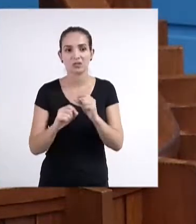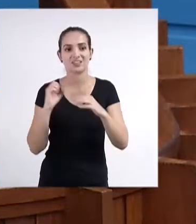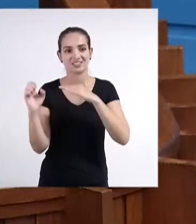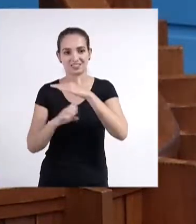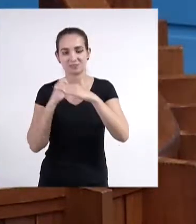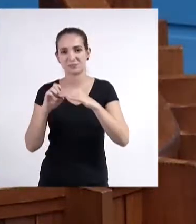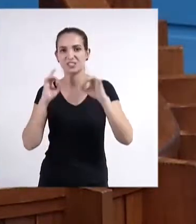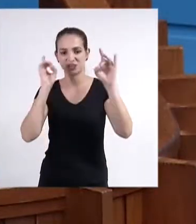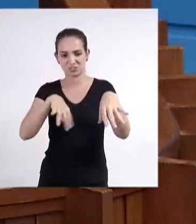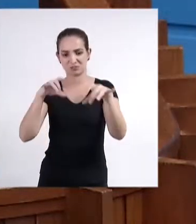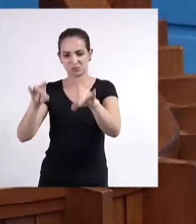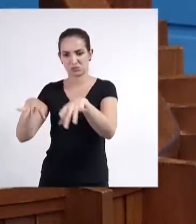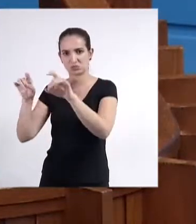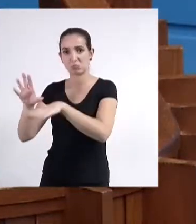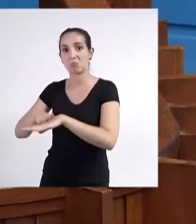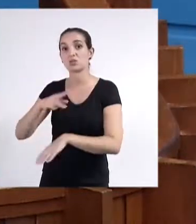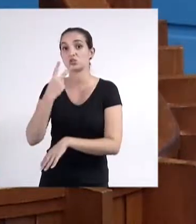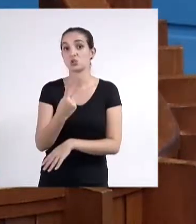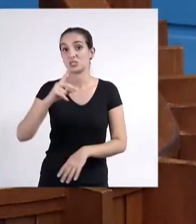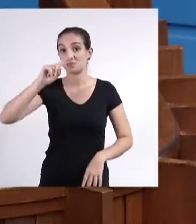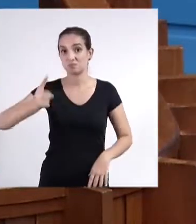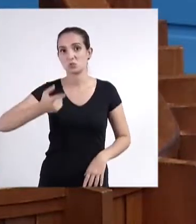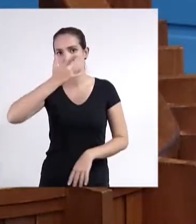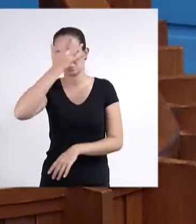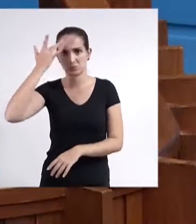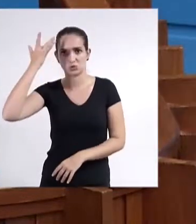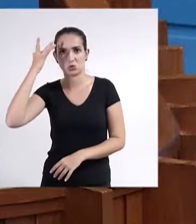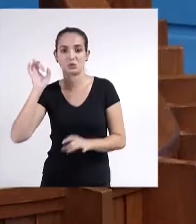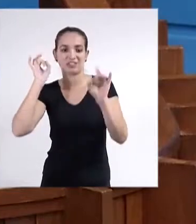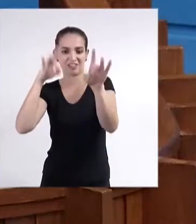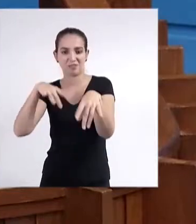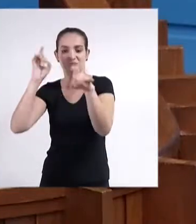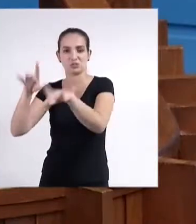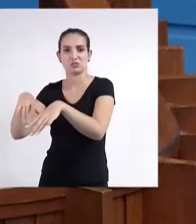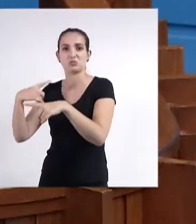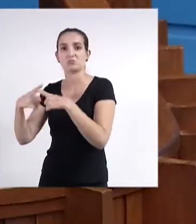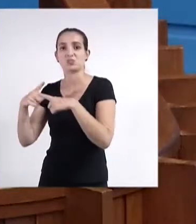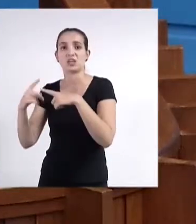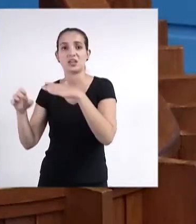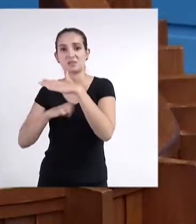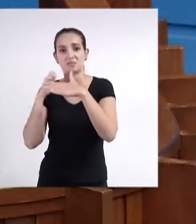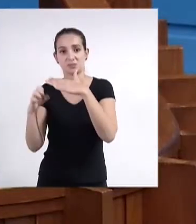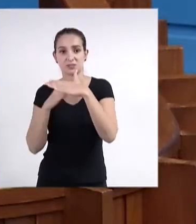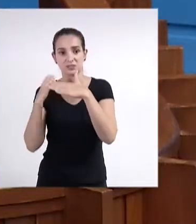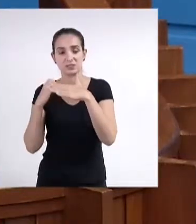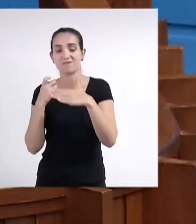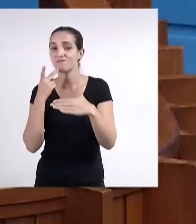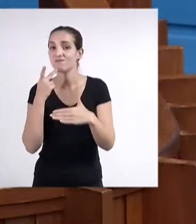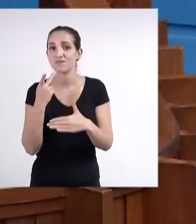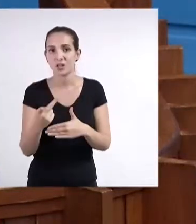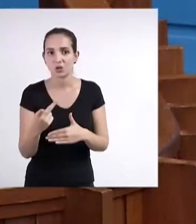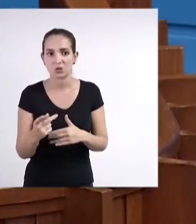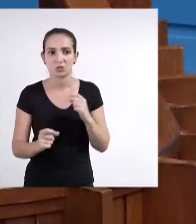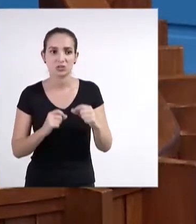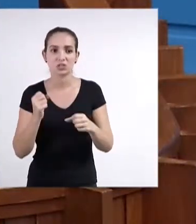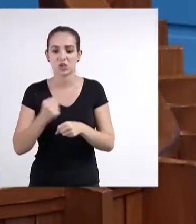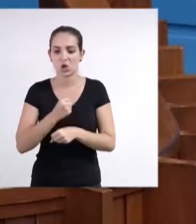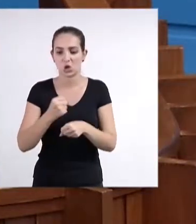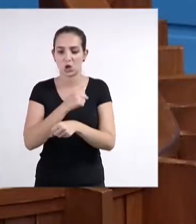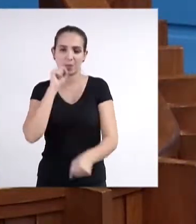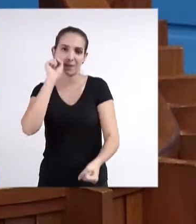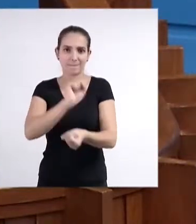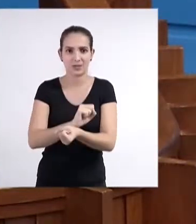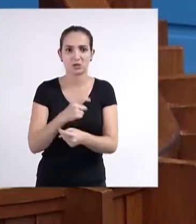dispensaram sumariamente 2.000 trabalhadores sob a alegação da contratante, paralisação das obras,